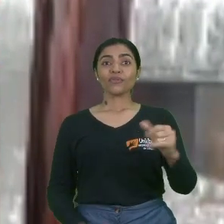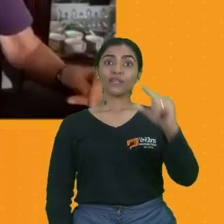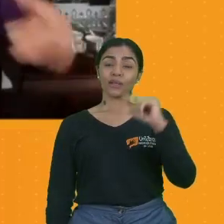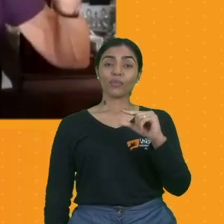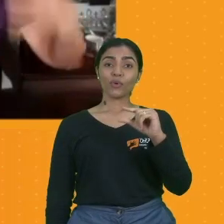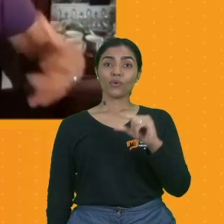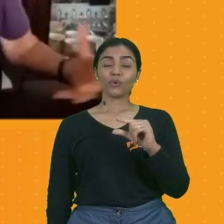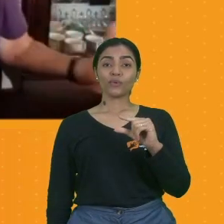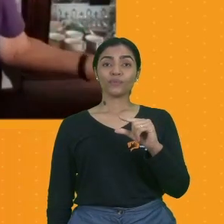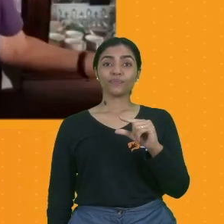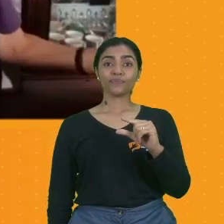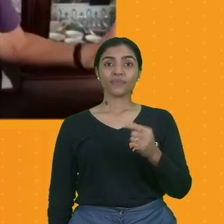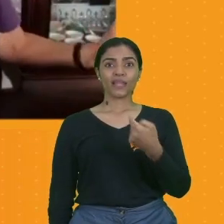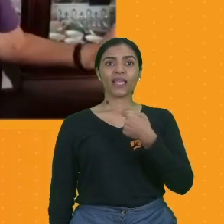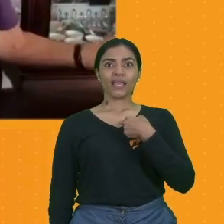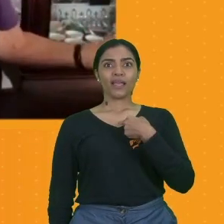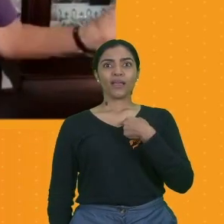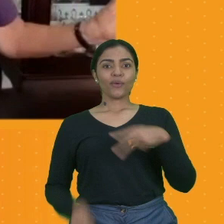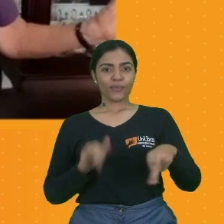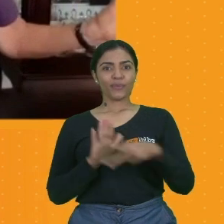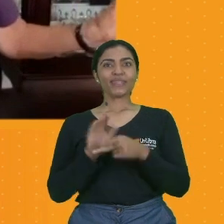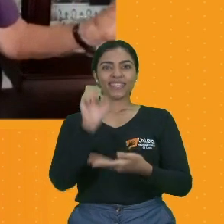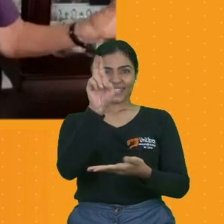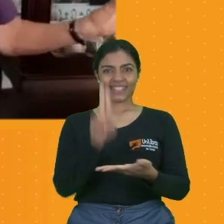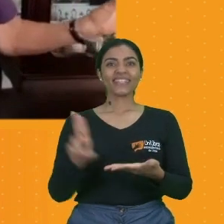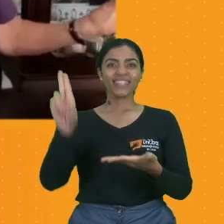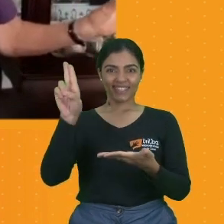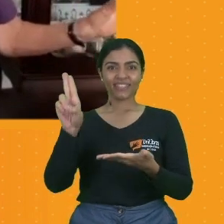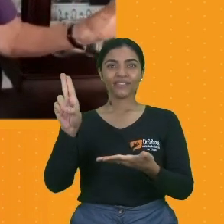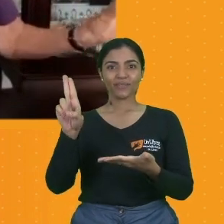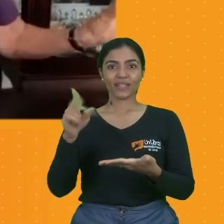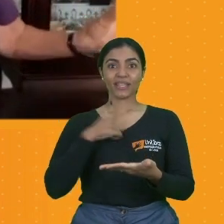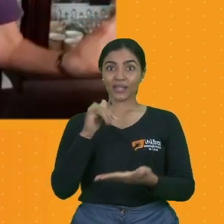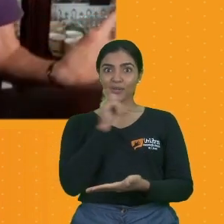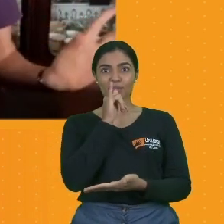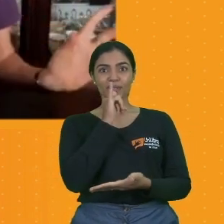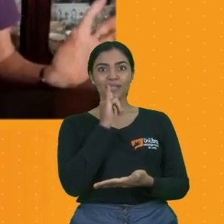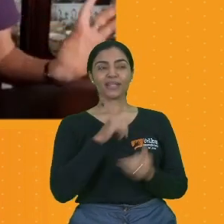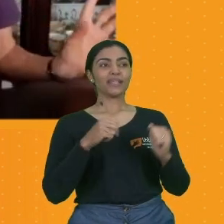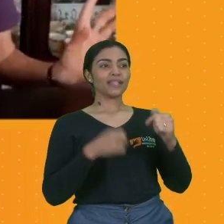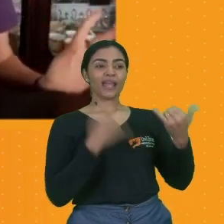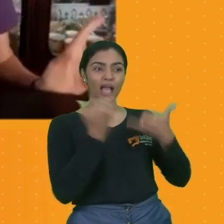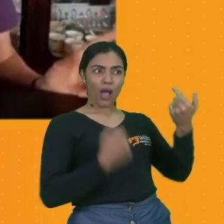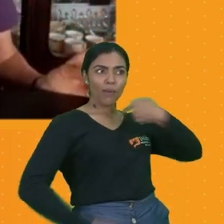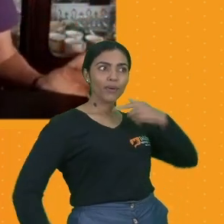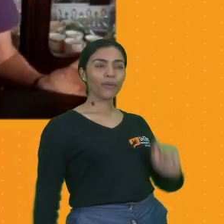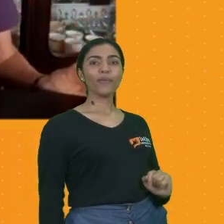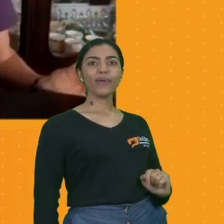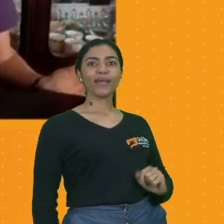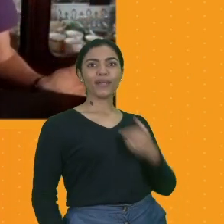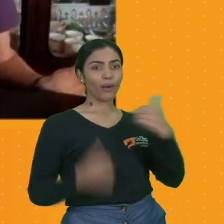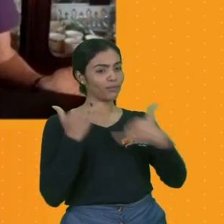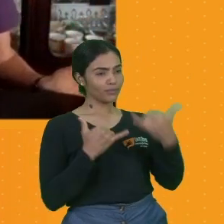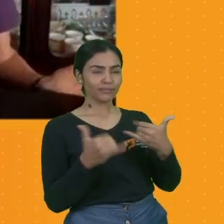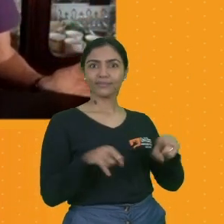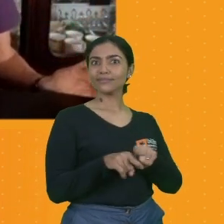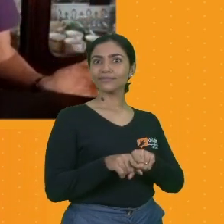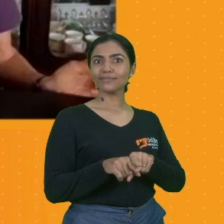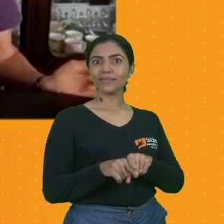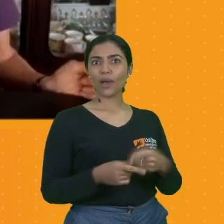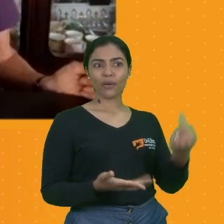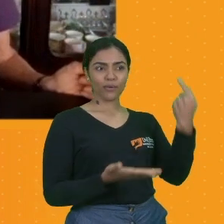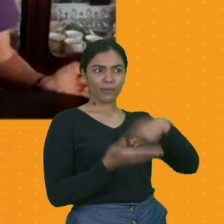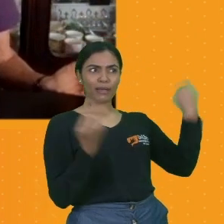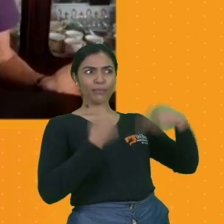eu mando ela queria o nome vai chegar cuidado das comigo não brinca Rodrigo também pela